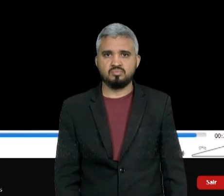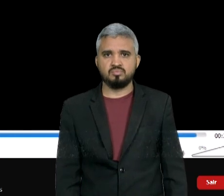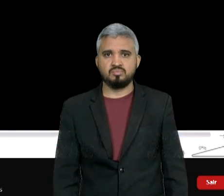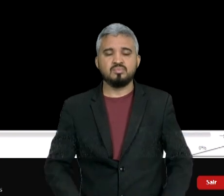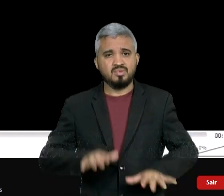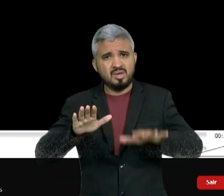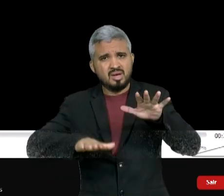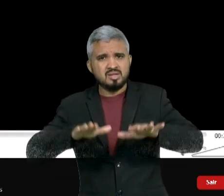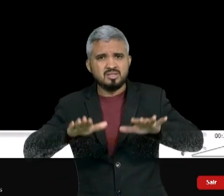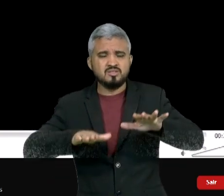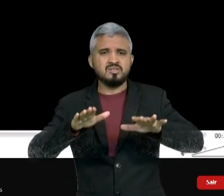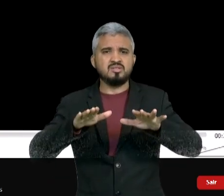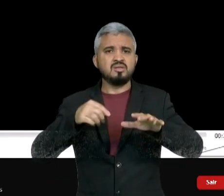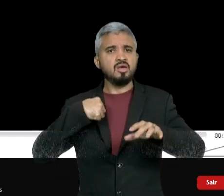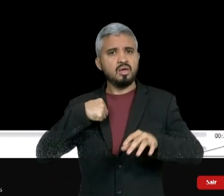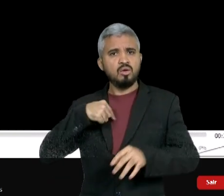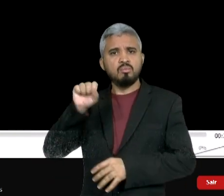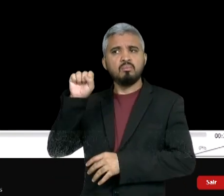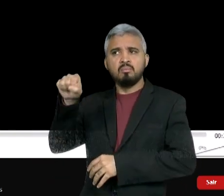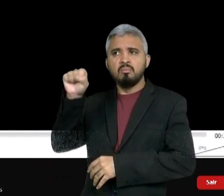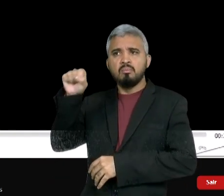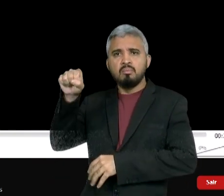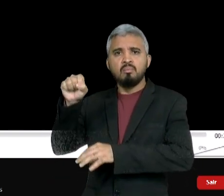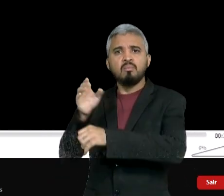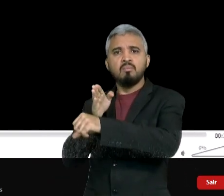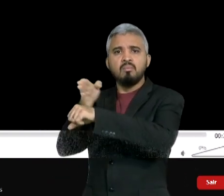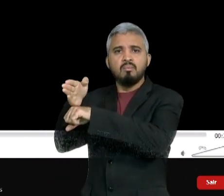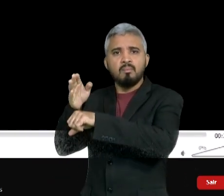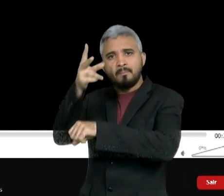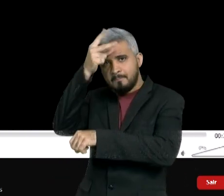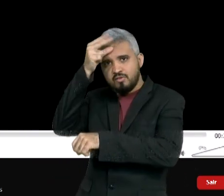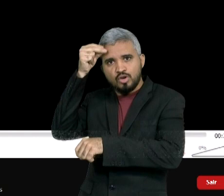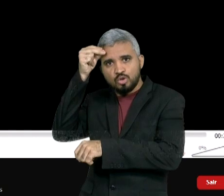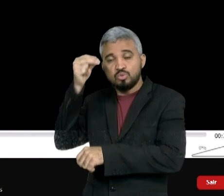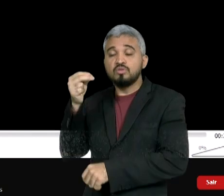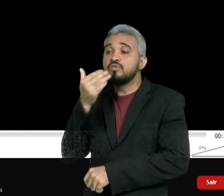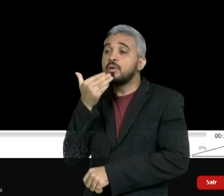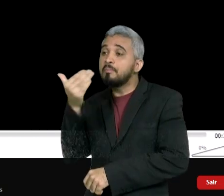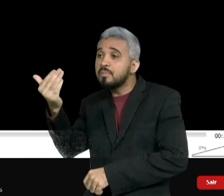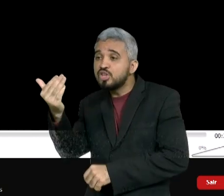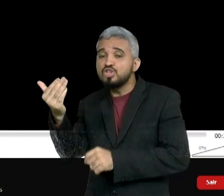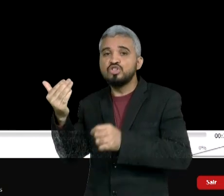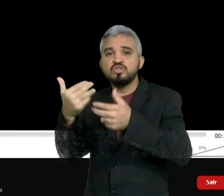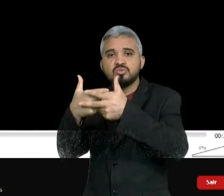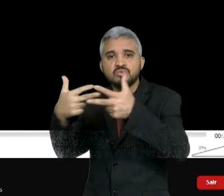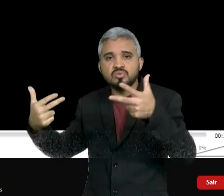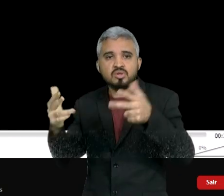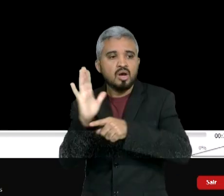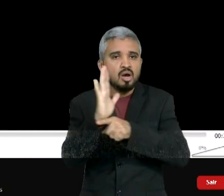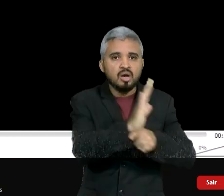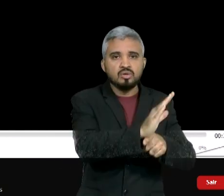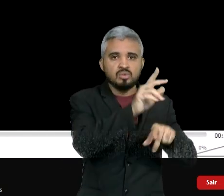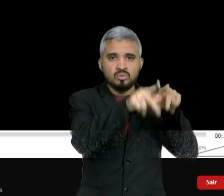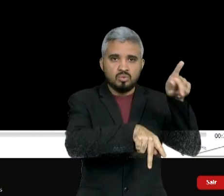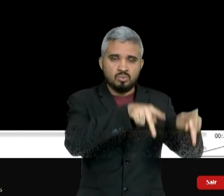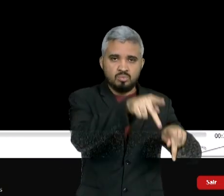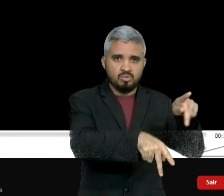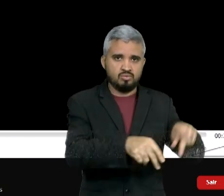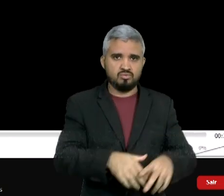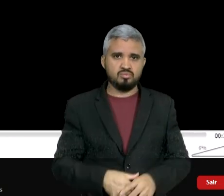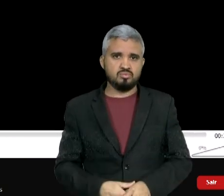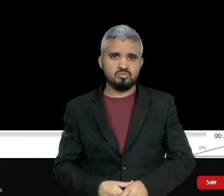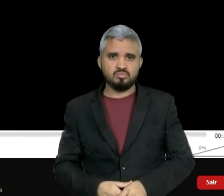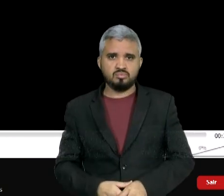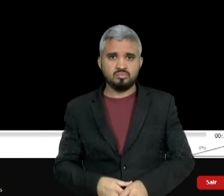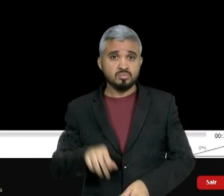vezes que bati a porta da prefeitura, foi para solicitar alguma coisa para a população. Porque honrar o seu prefeito não honra nada.